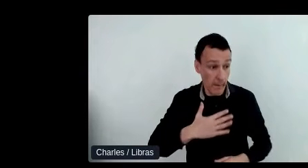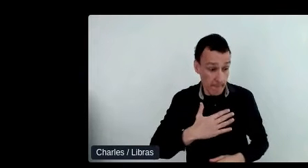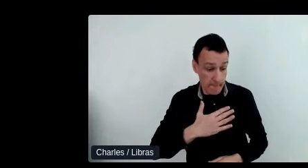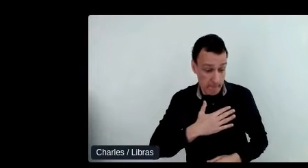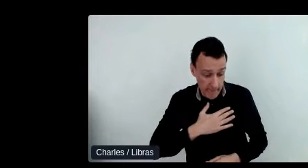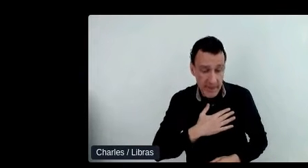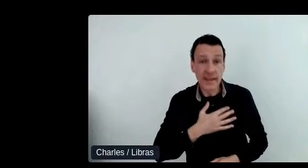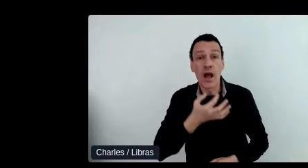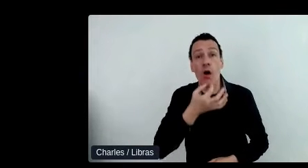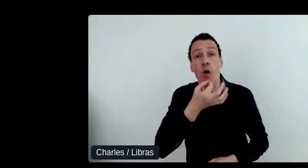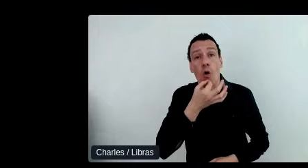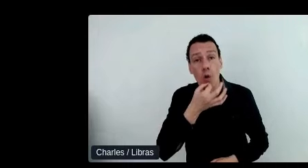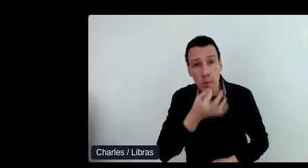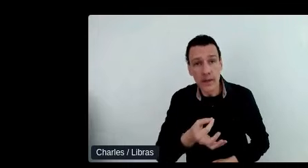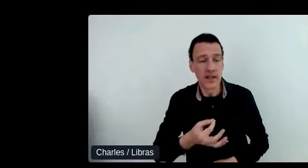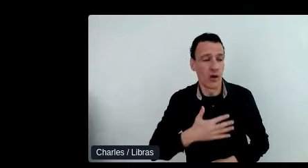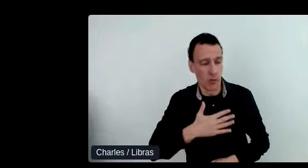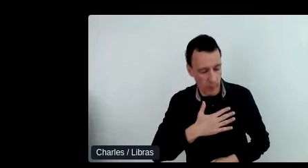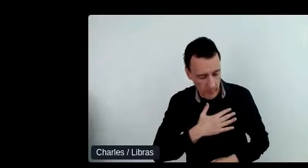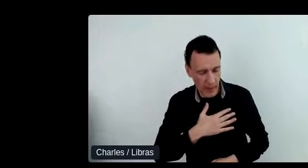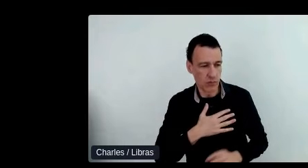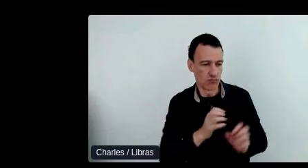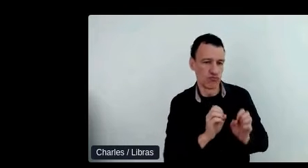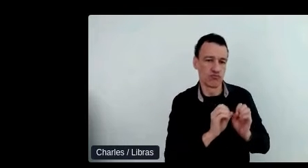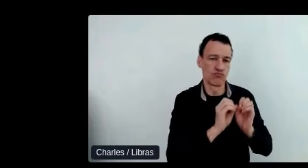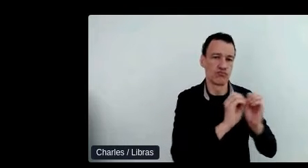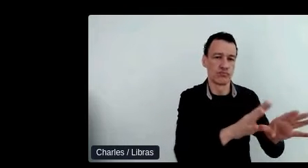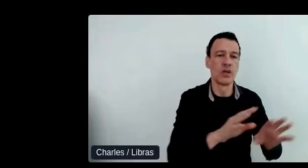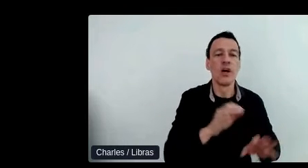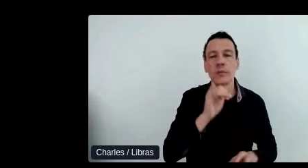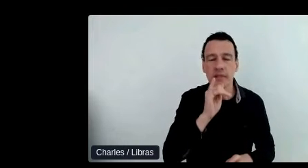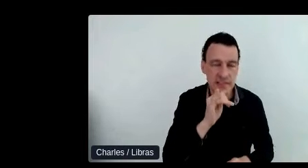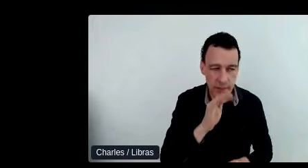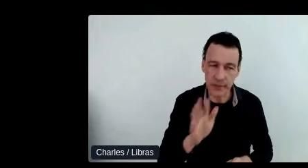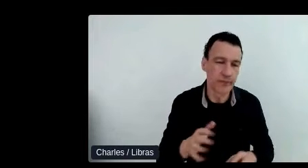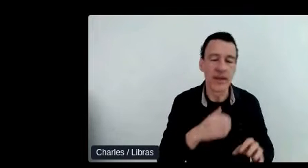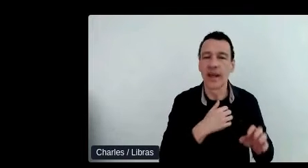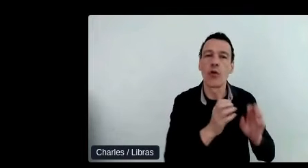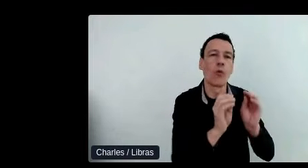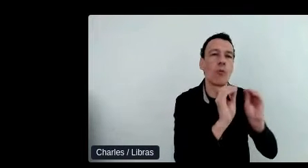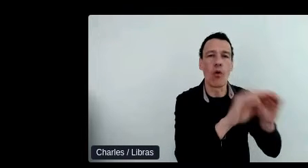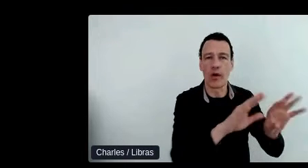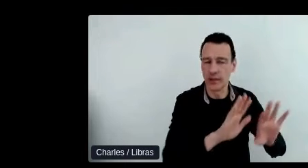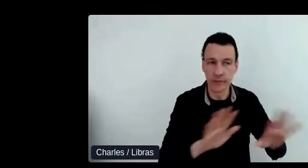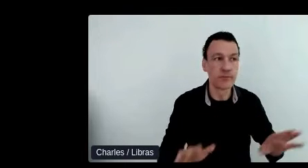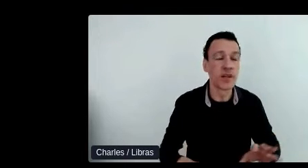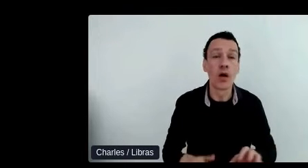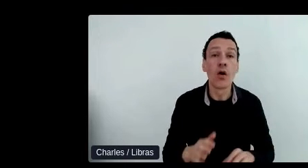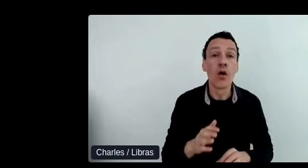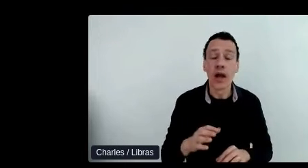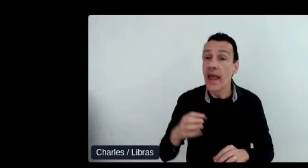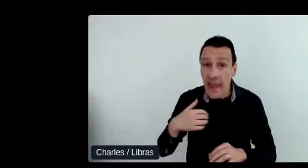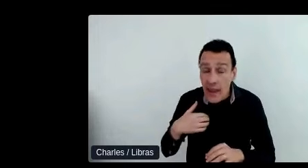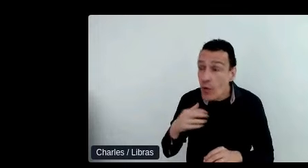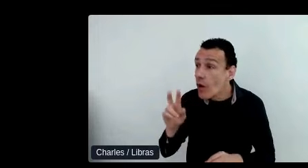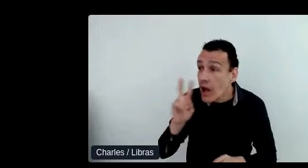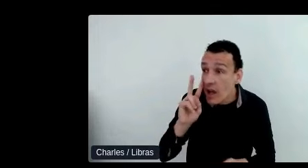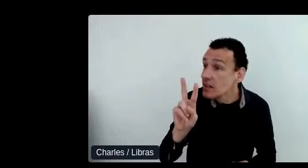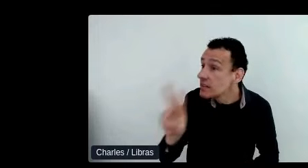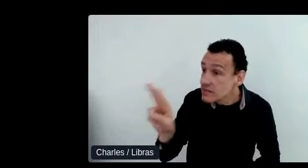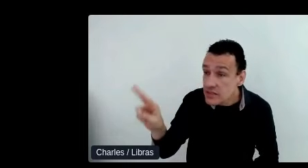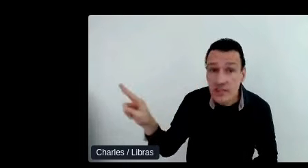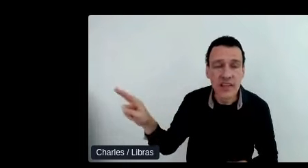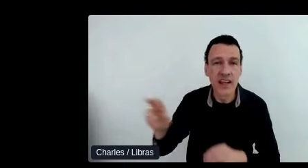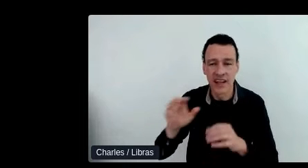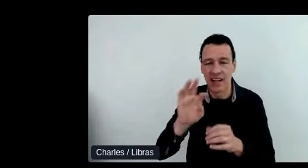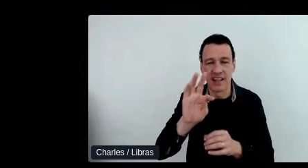pode apresentar só homens brancos, porque dentro da minha equipe de TI só tem homens brancos. Então, na